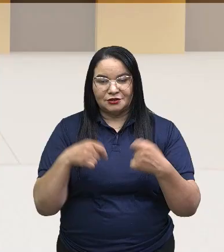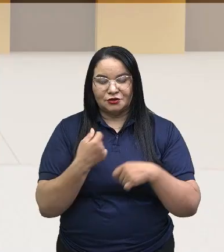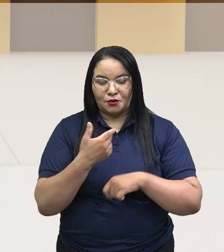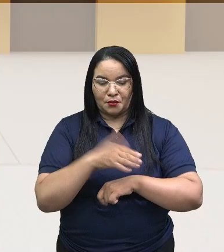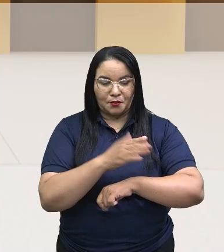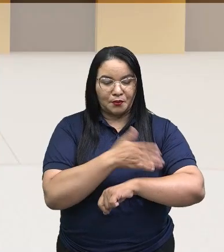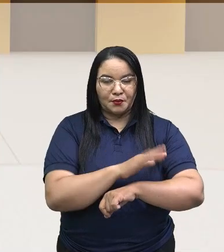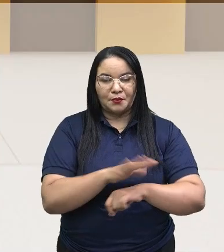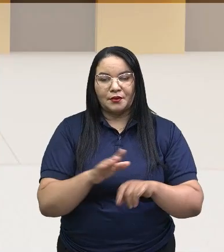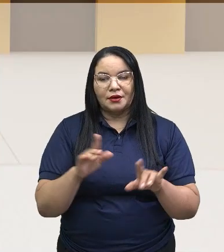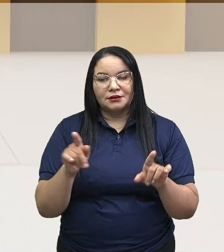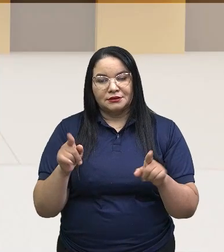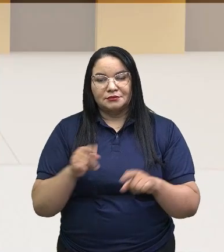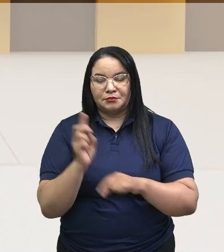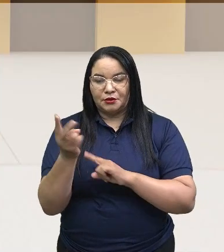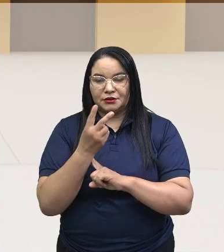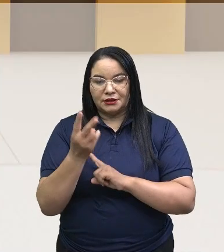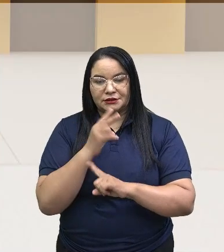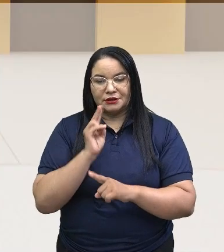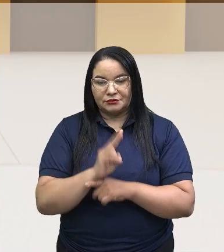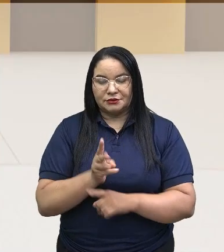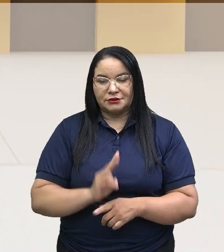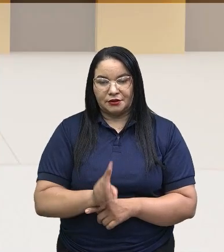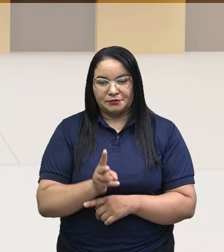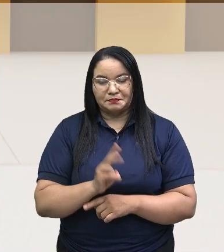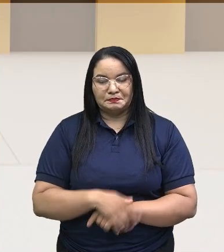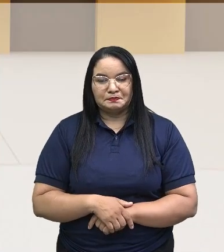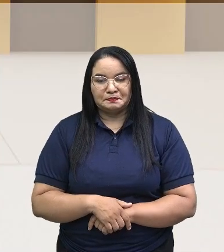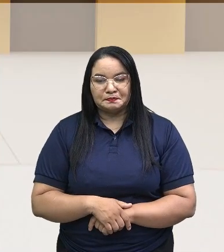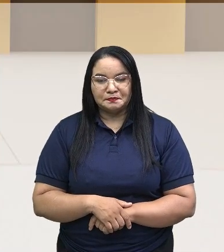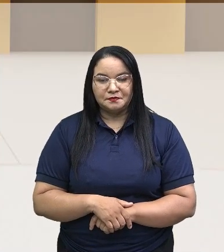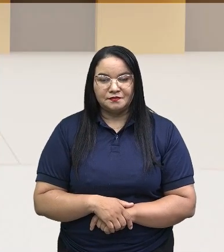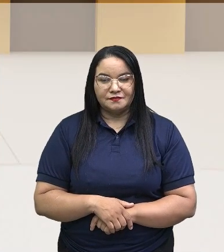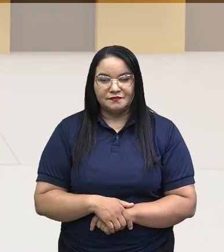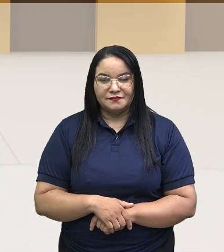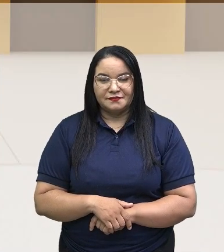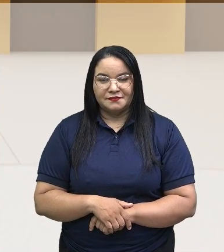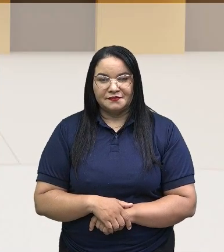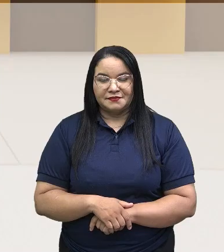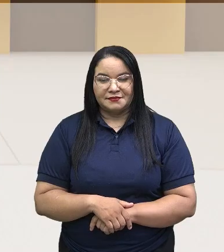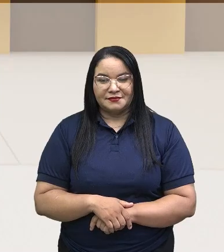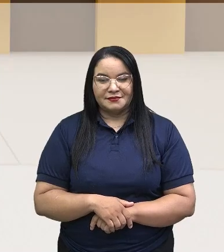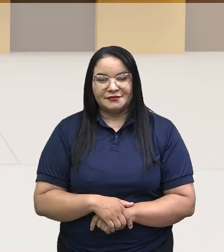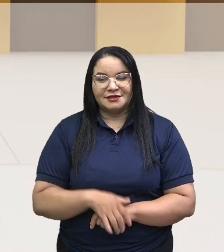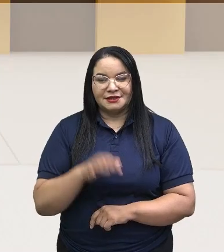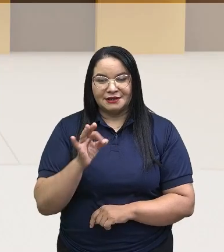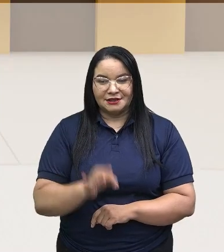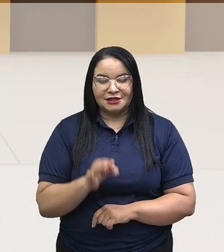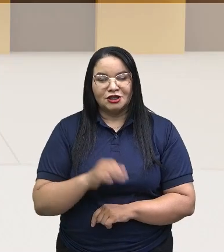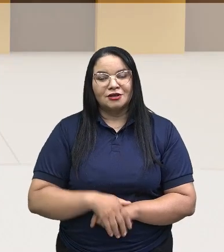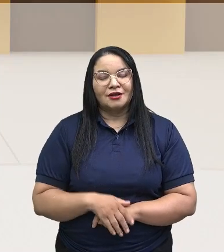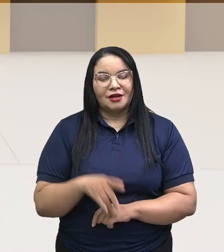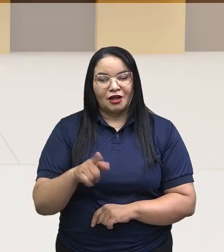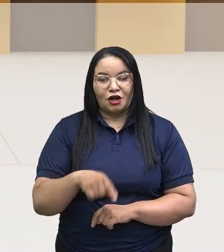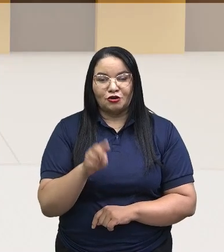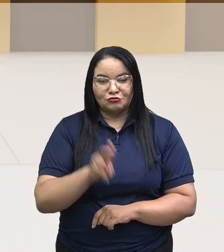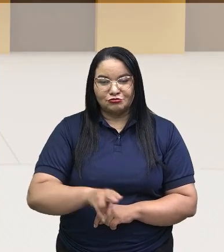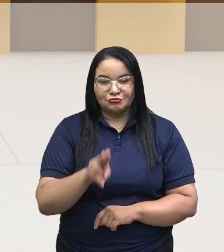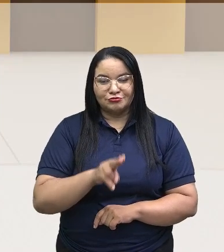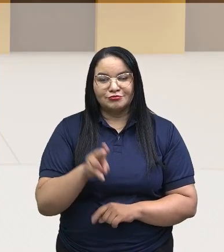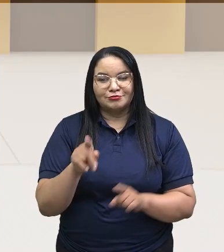presentes, rodeando, né, os povos indígenas. Isso mesmo. E esse uso é